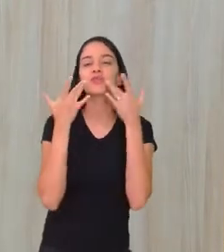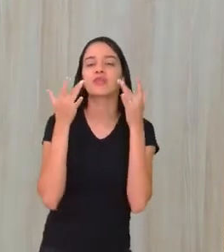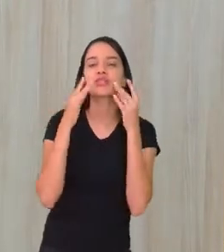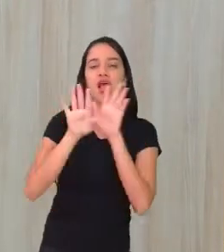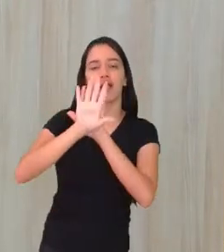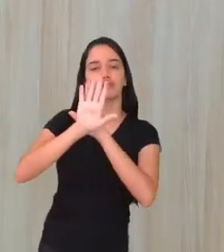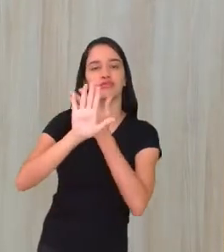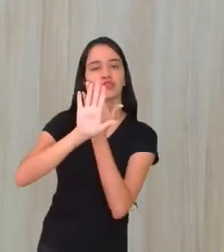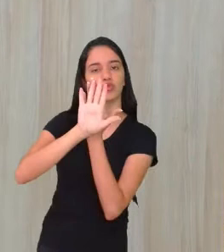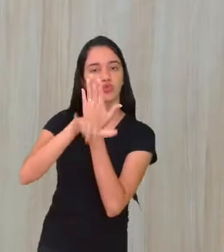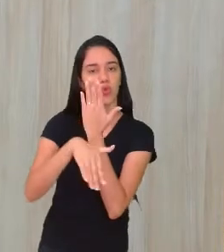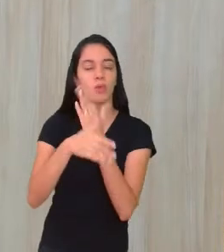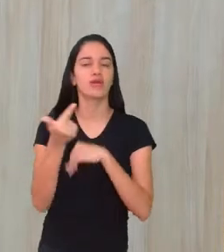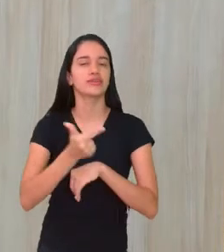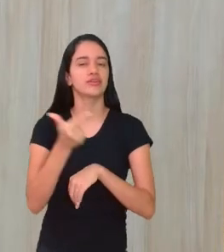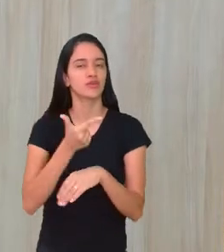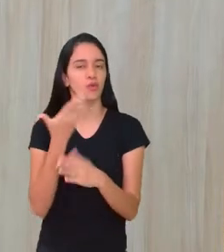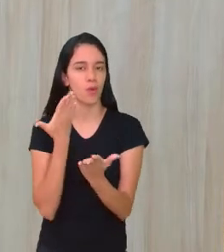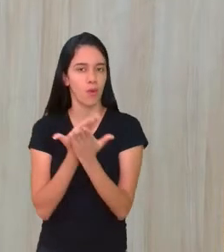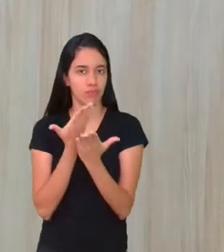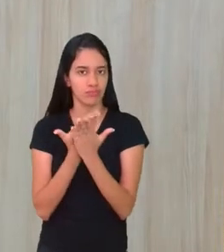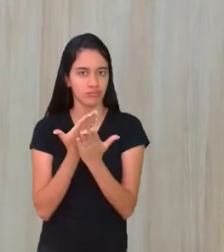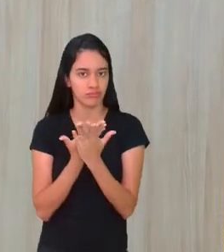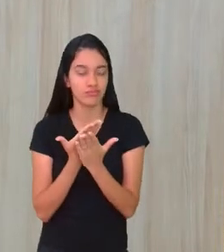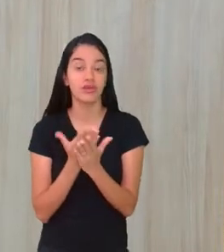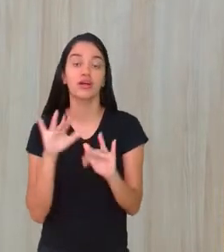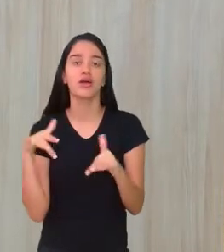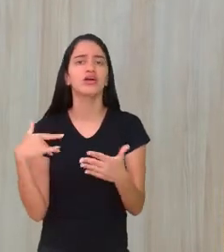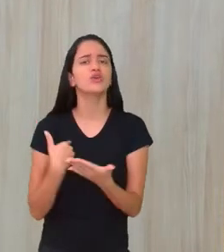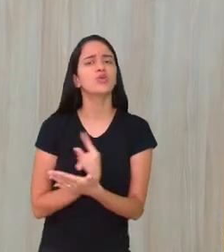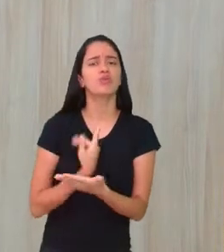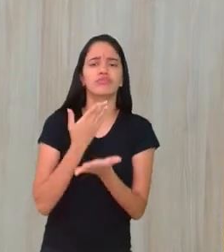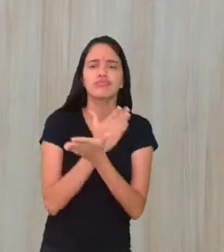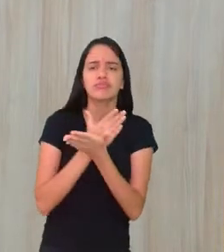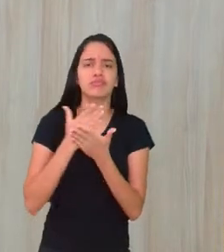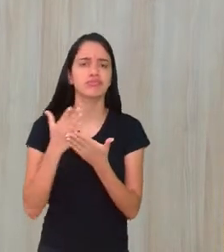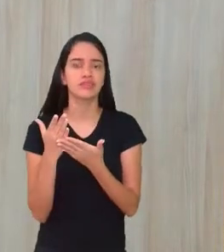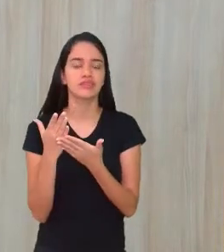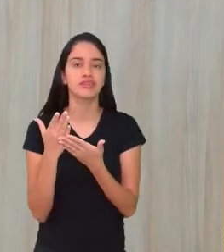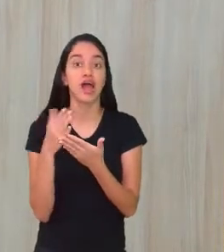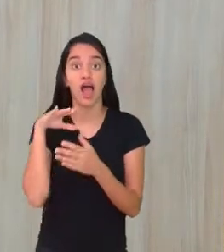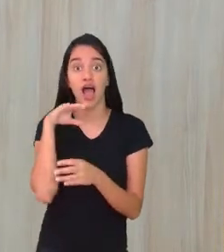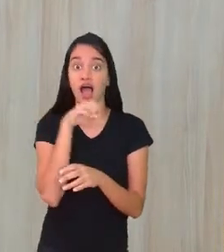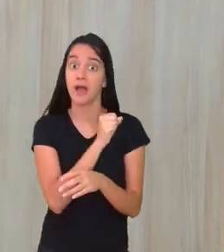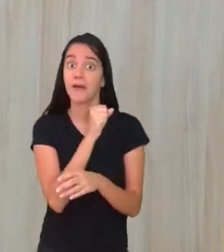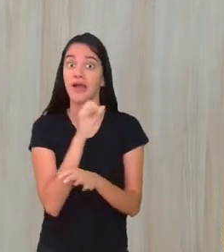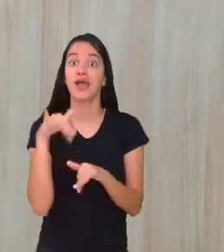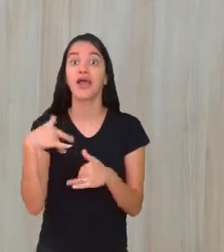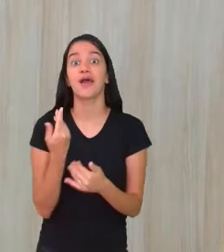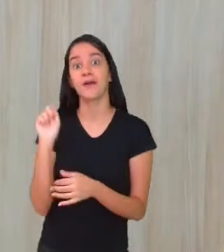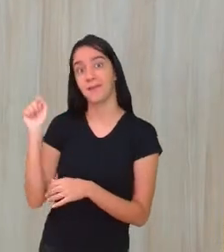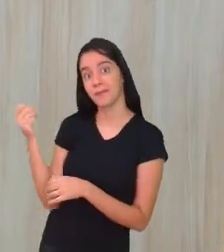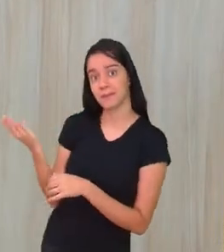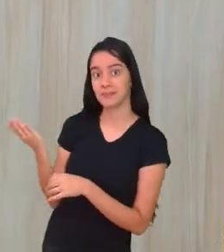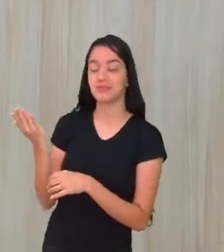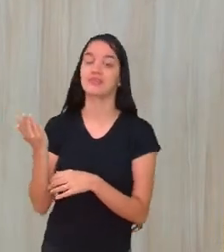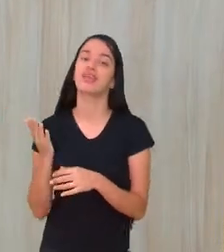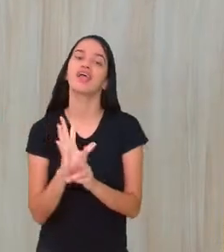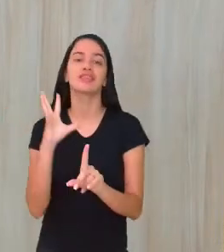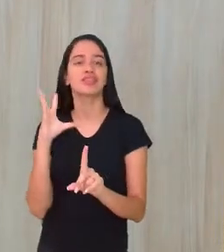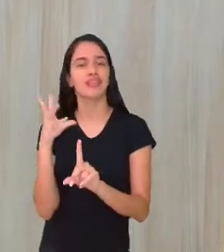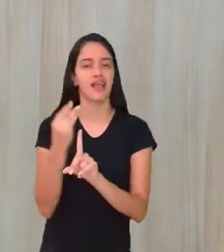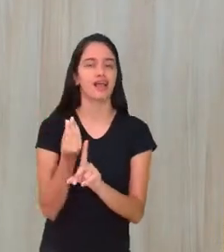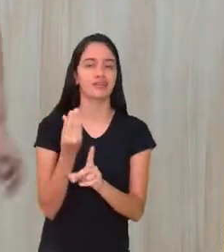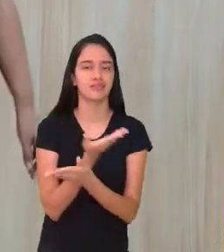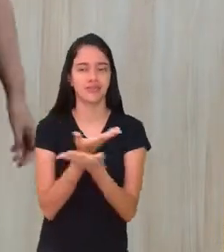né, uma segunda aula falando sobre teatro de sombras. E a gente vai começar, assim, bem rapidinho. Eu sou a professora Dini, professora de arte de